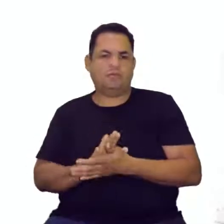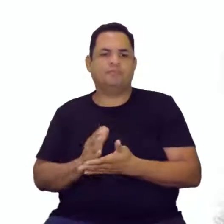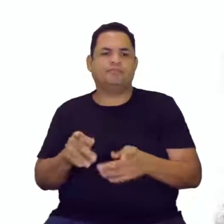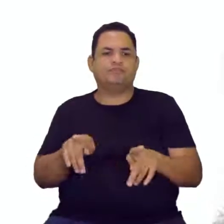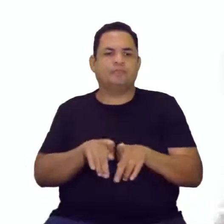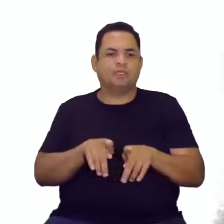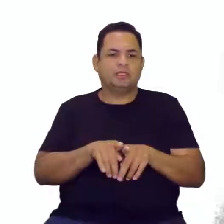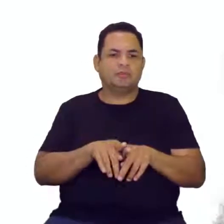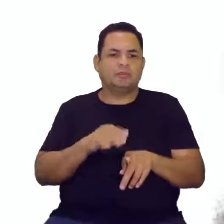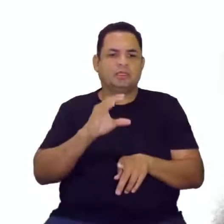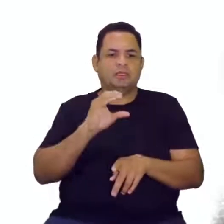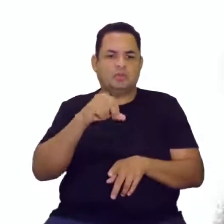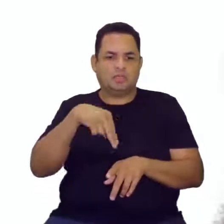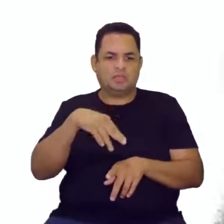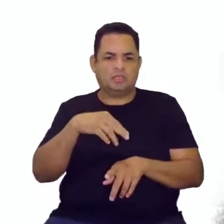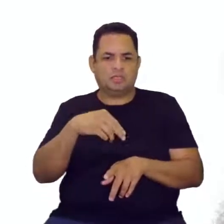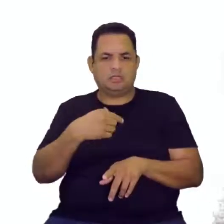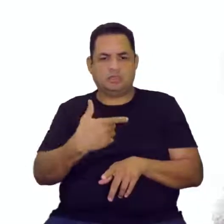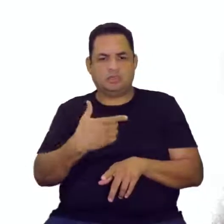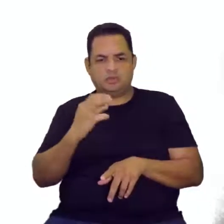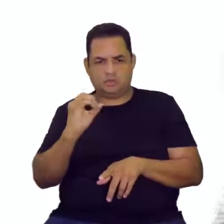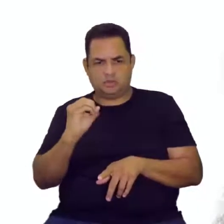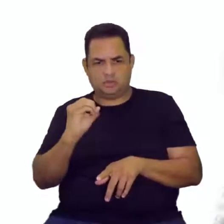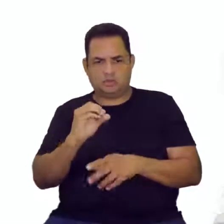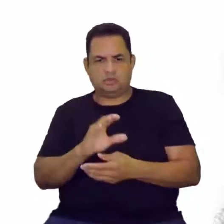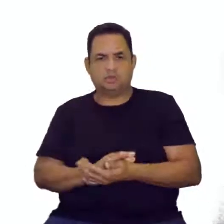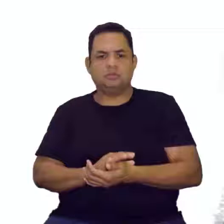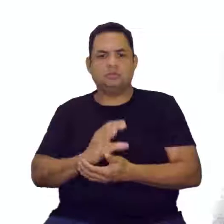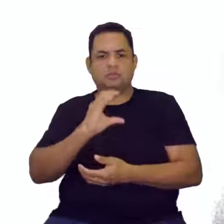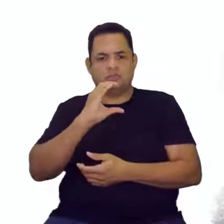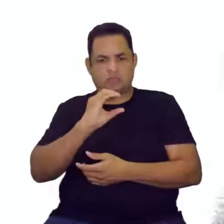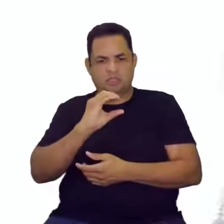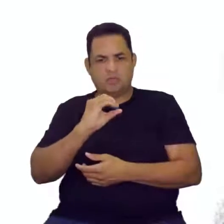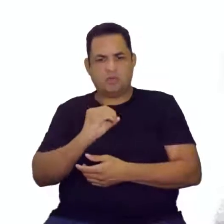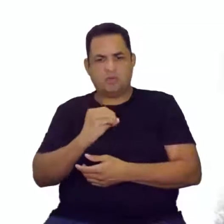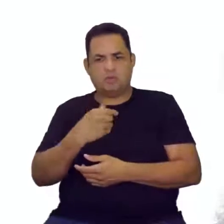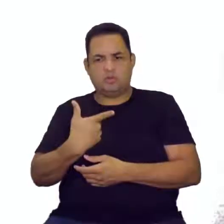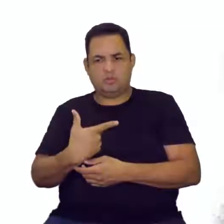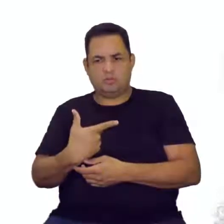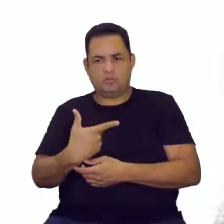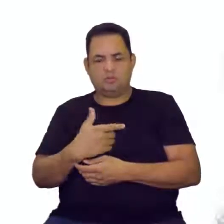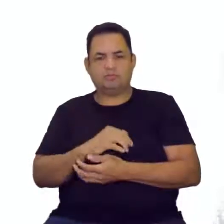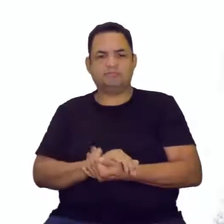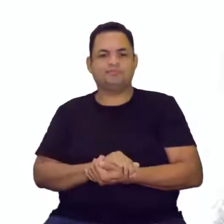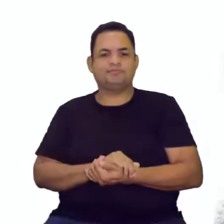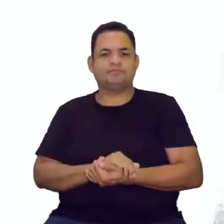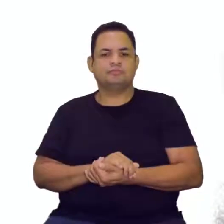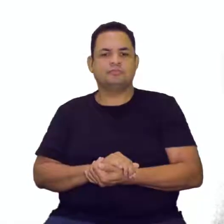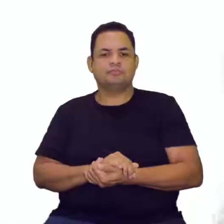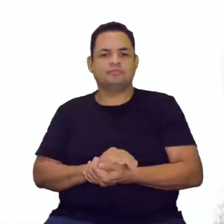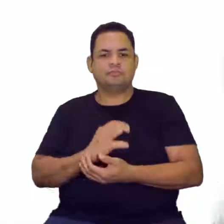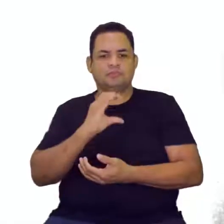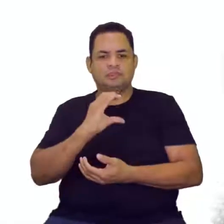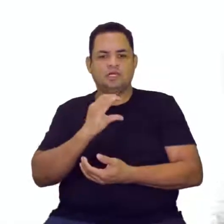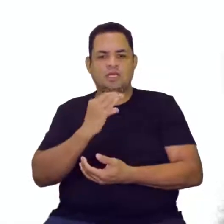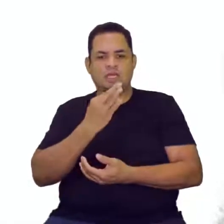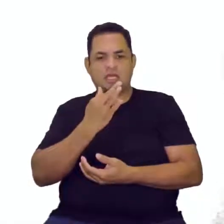óxido nitroso, o dióxido de carbono e o